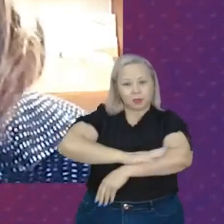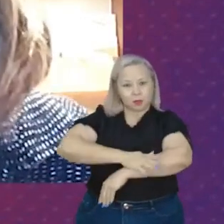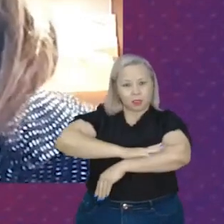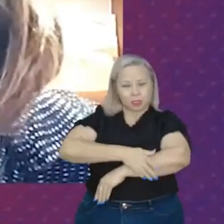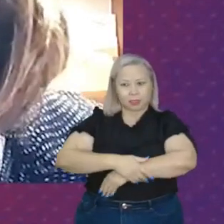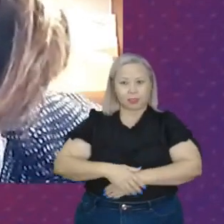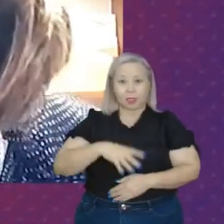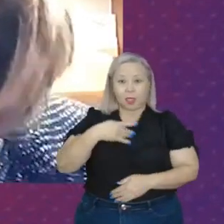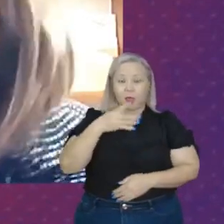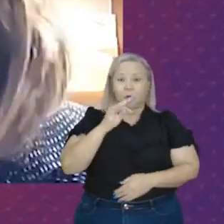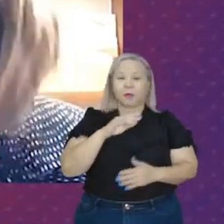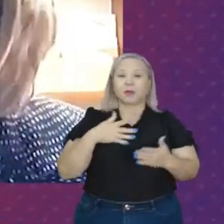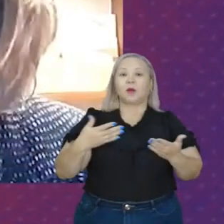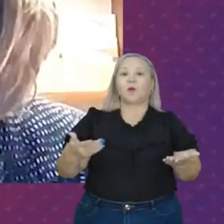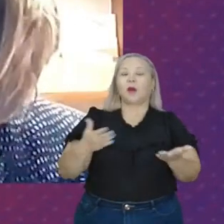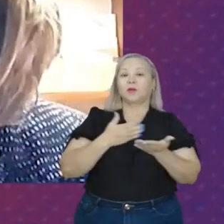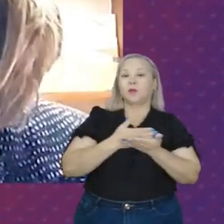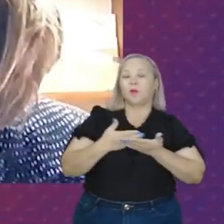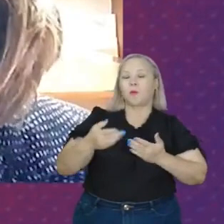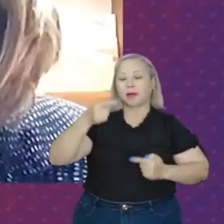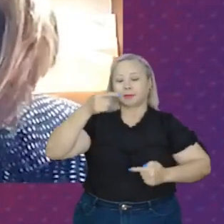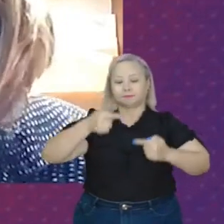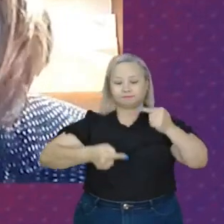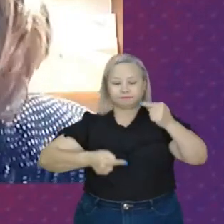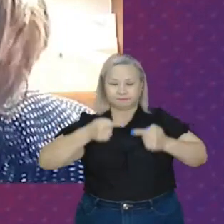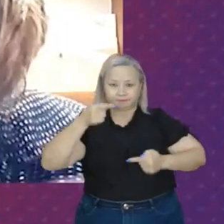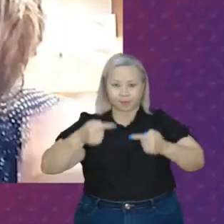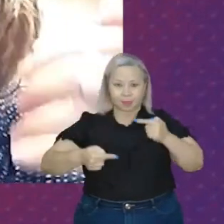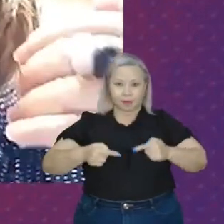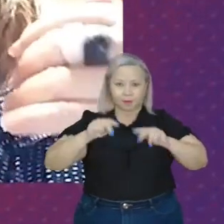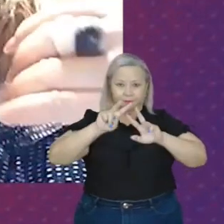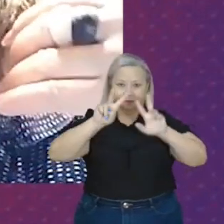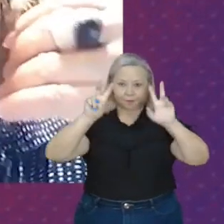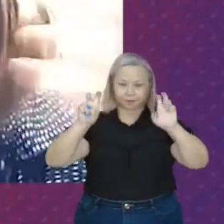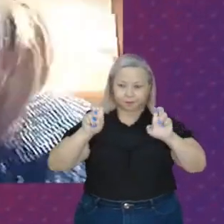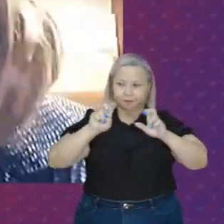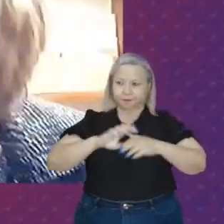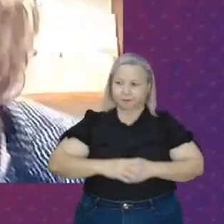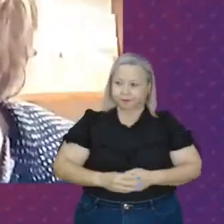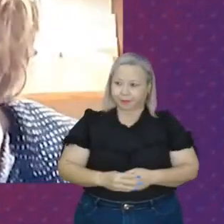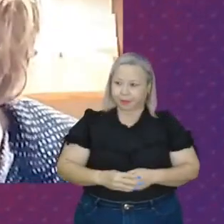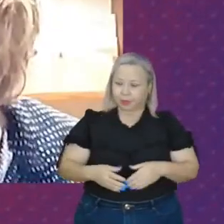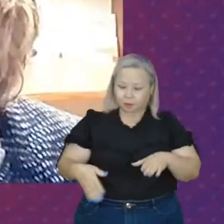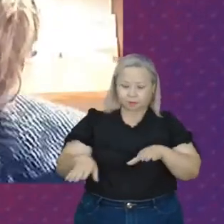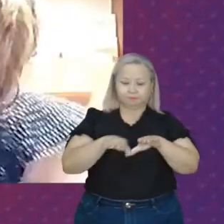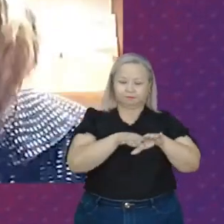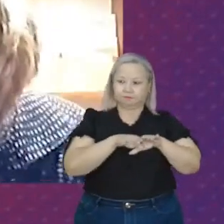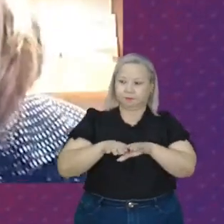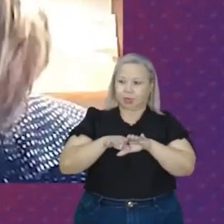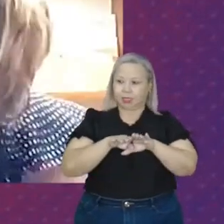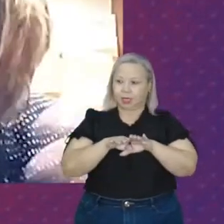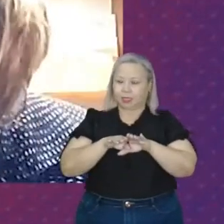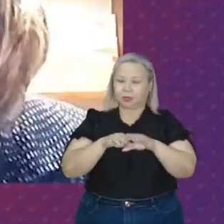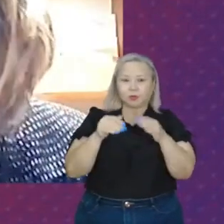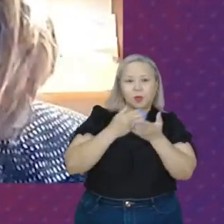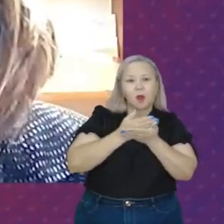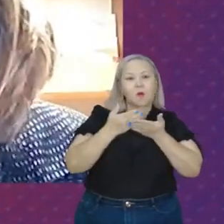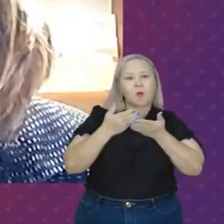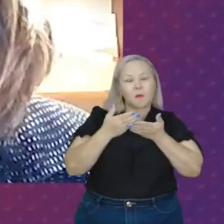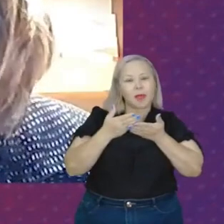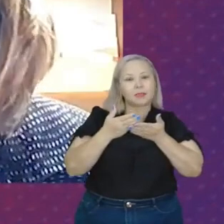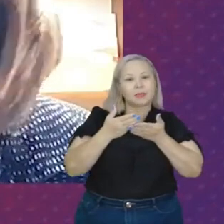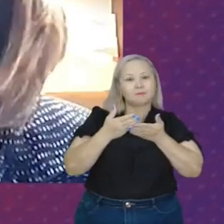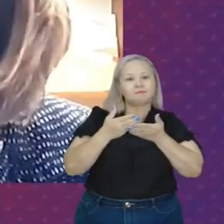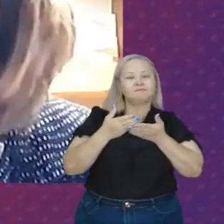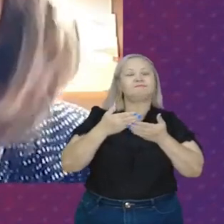o PT, quando ele começa a discussão sobre a paridade, quando ele começa a